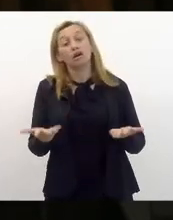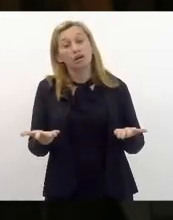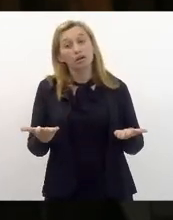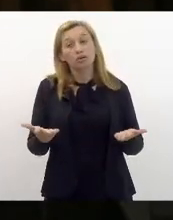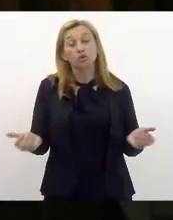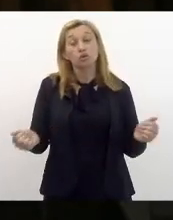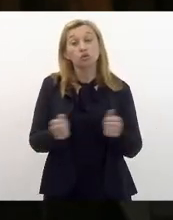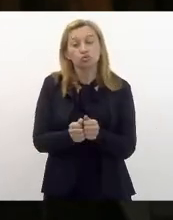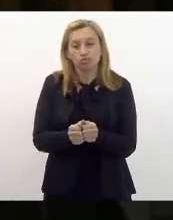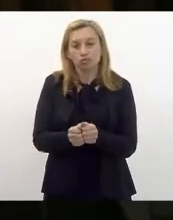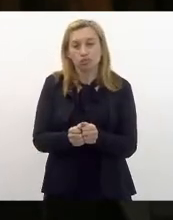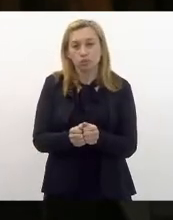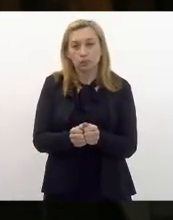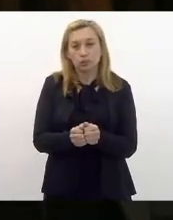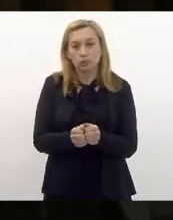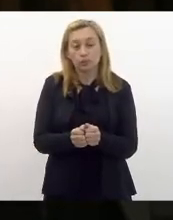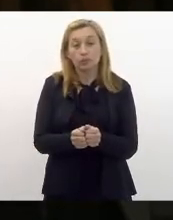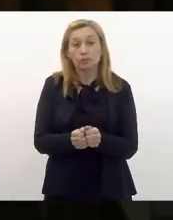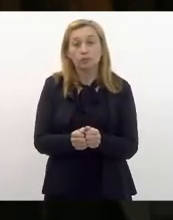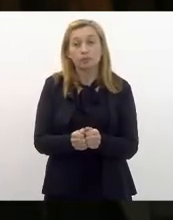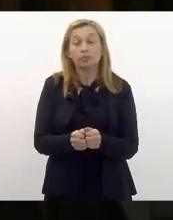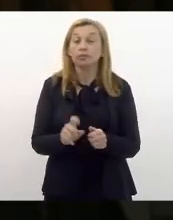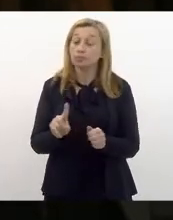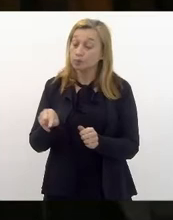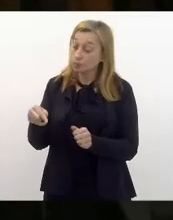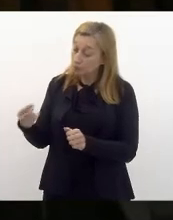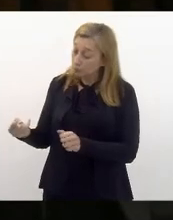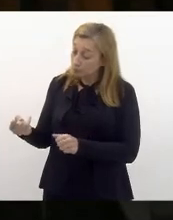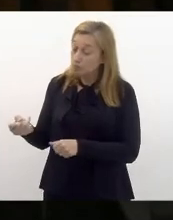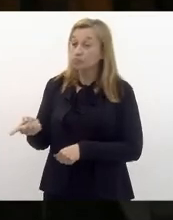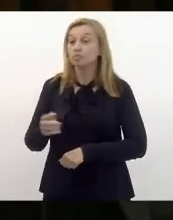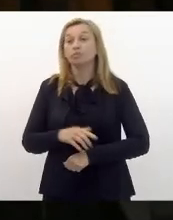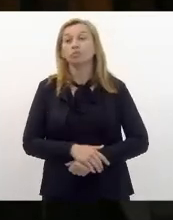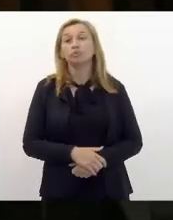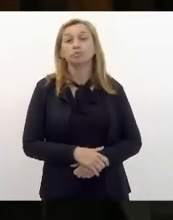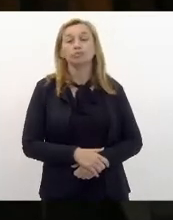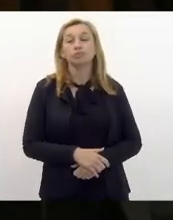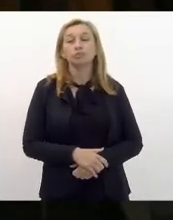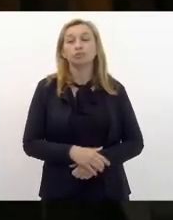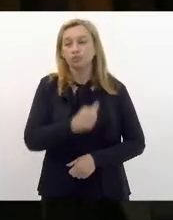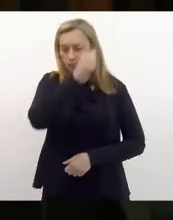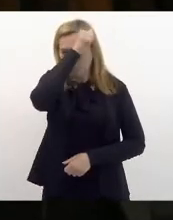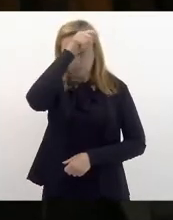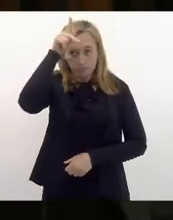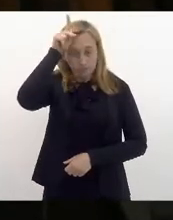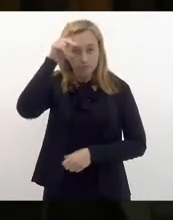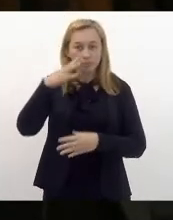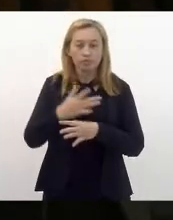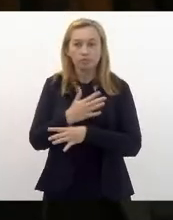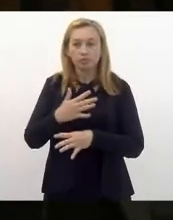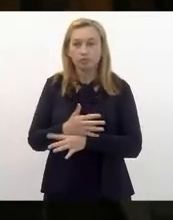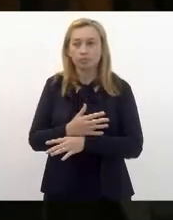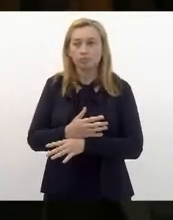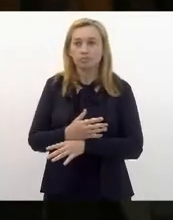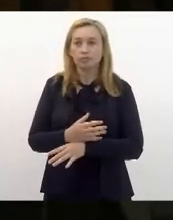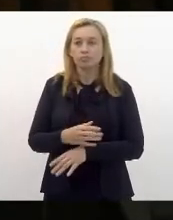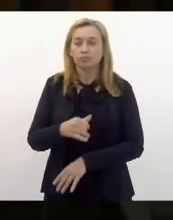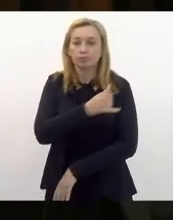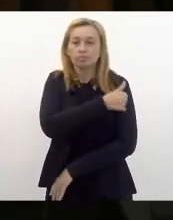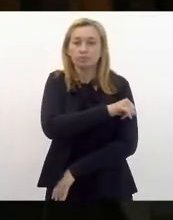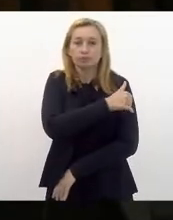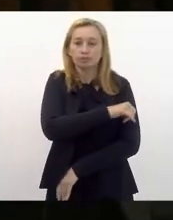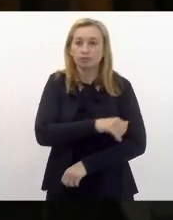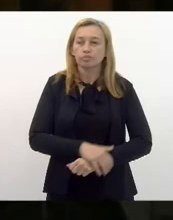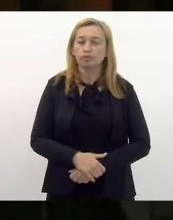estar juntos e de outro lado para o prefeito da cidade do Rio de Janeiro